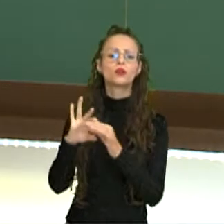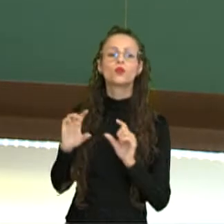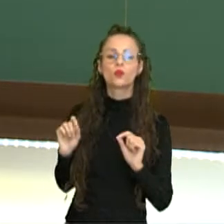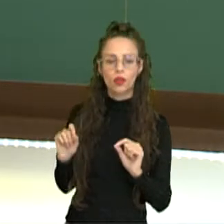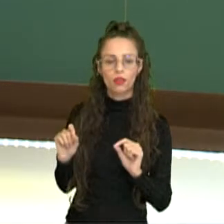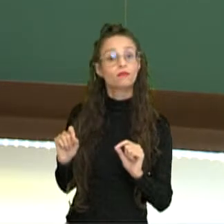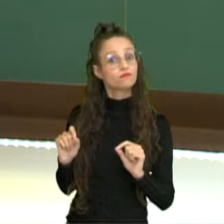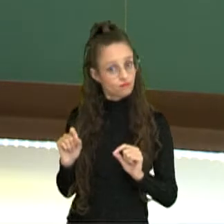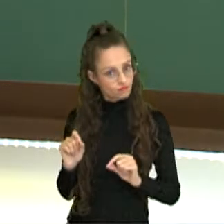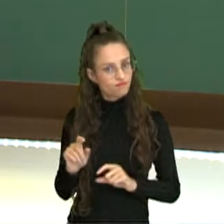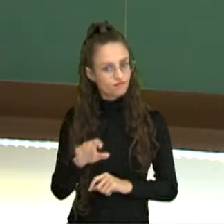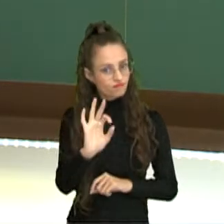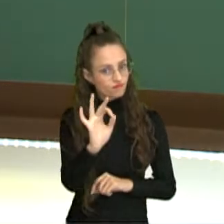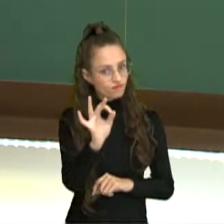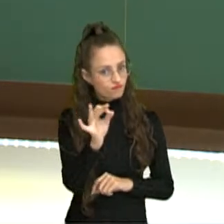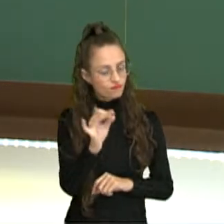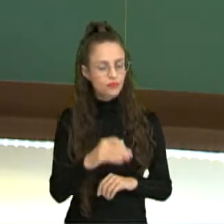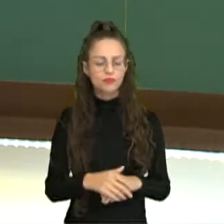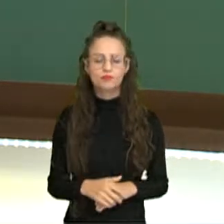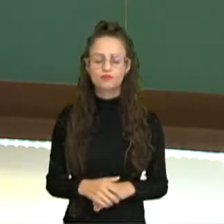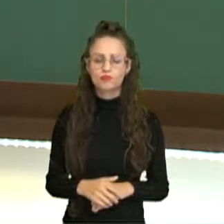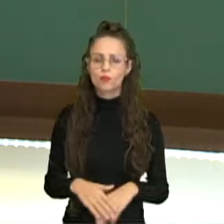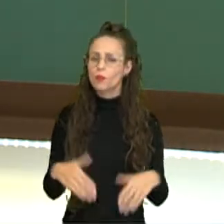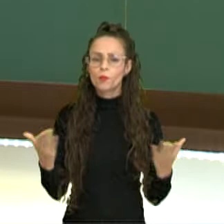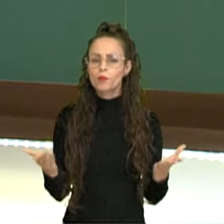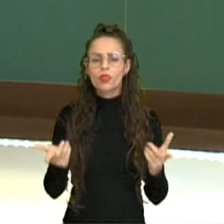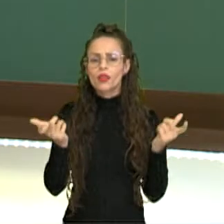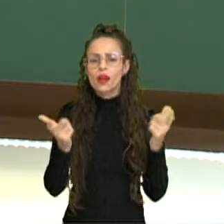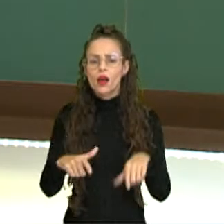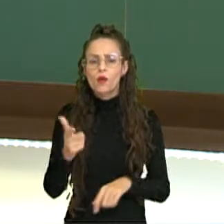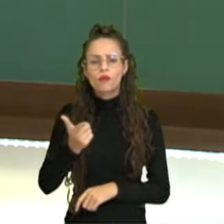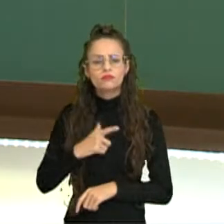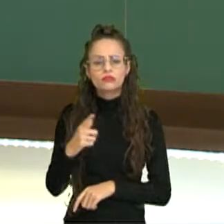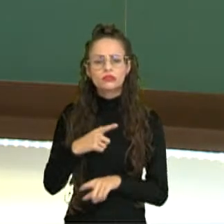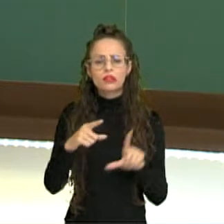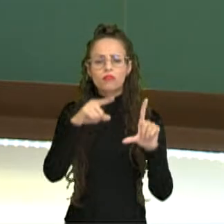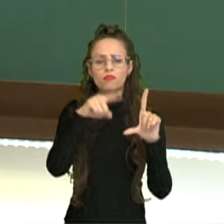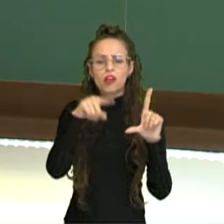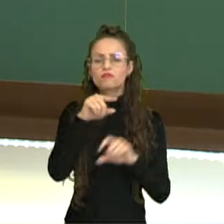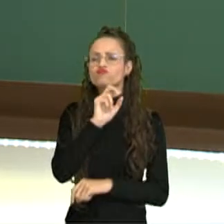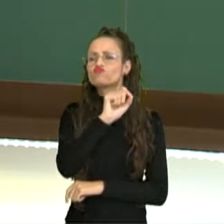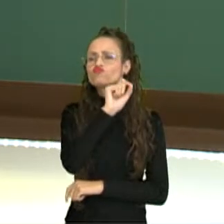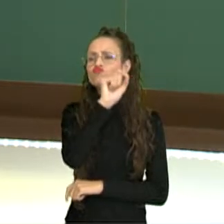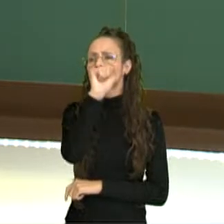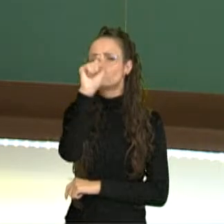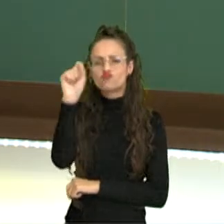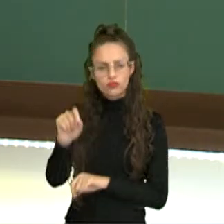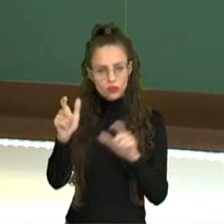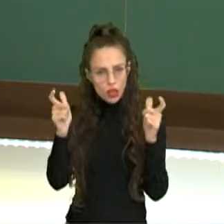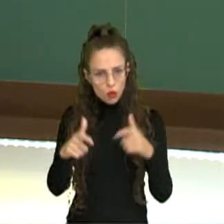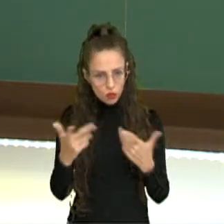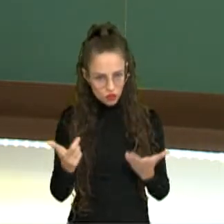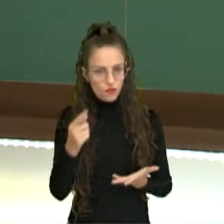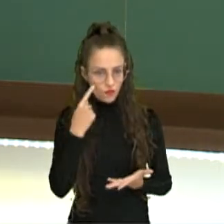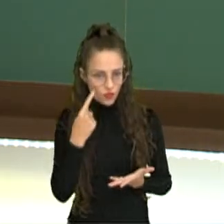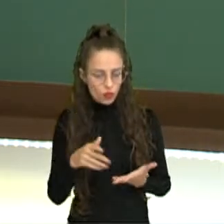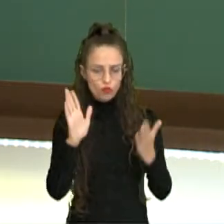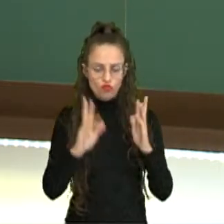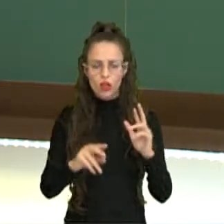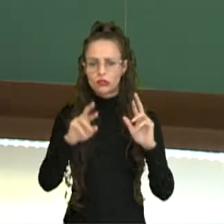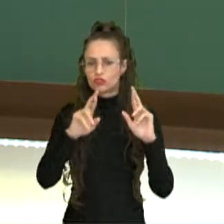Muito bem. Onde os gráficos circulam? Já viu gráficos de diferentes